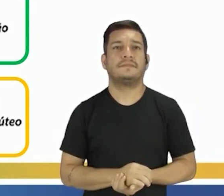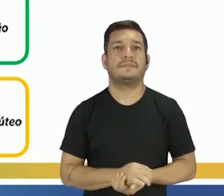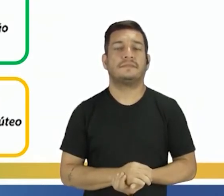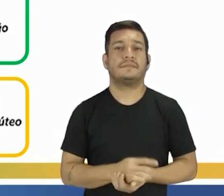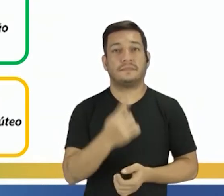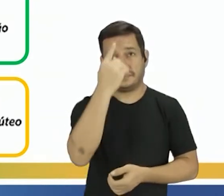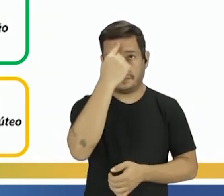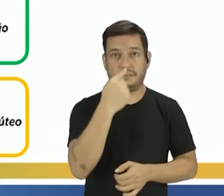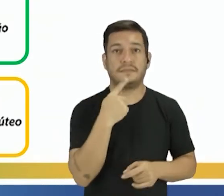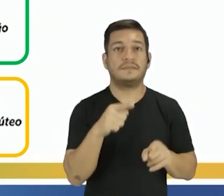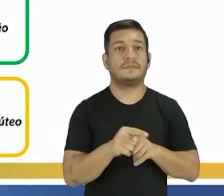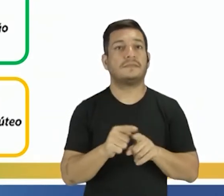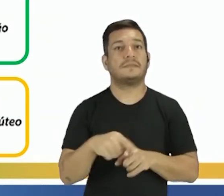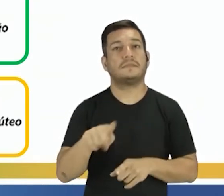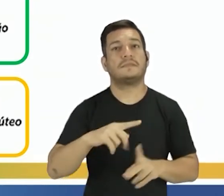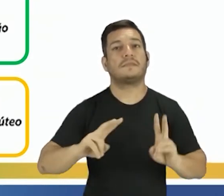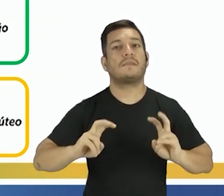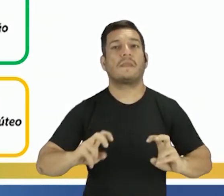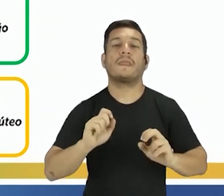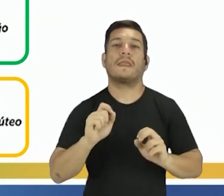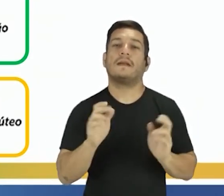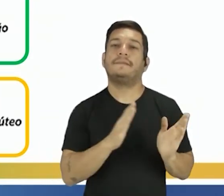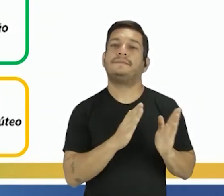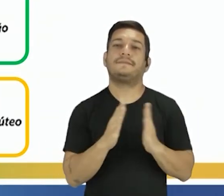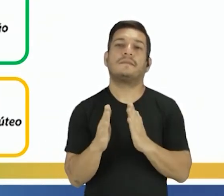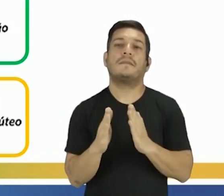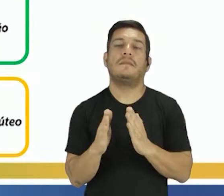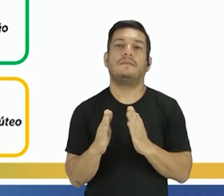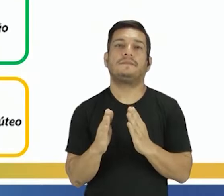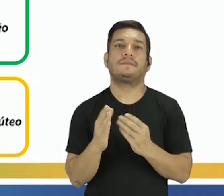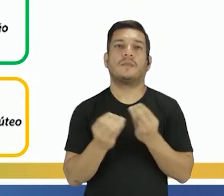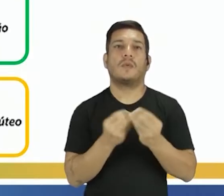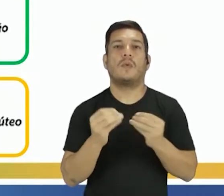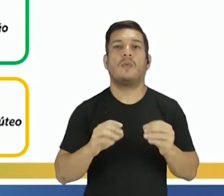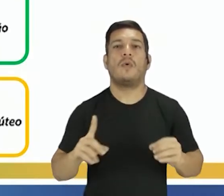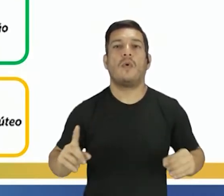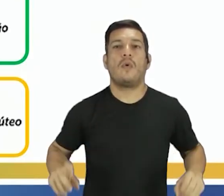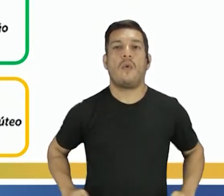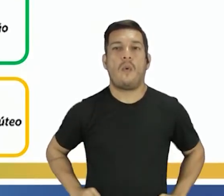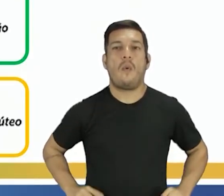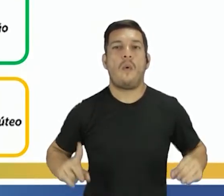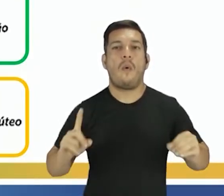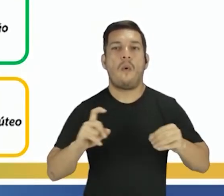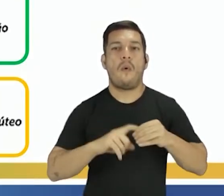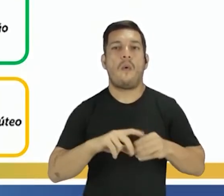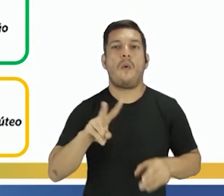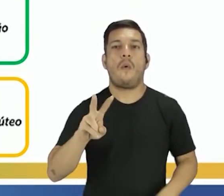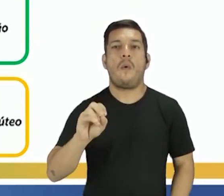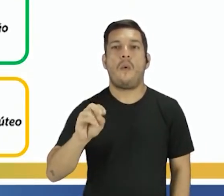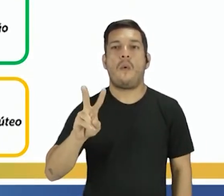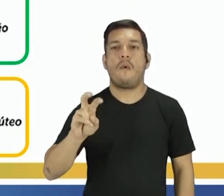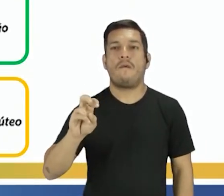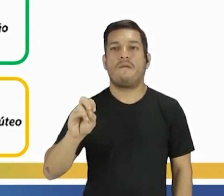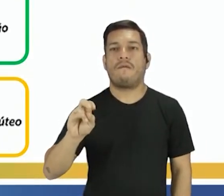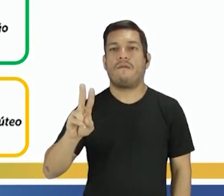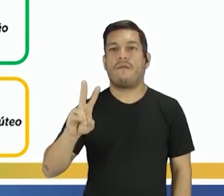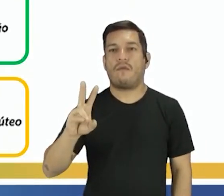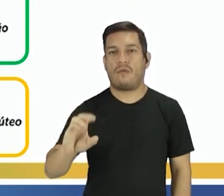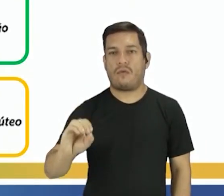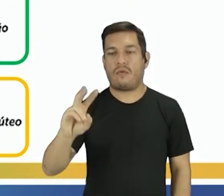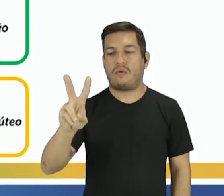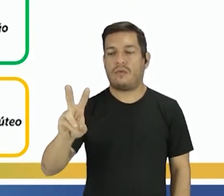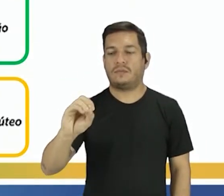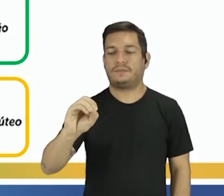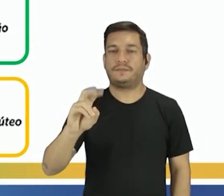No quadro também a gente pode ver o processo, né, de ovulação que acontece para a liberação